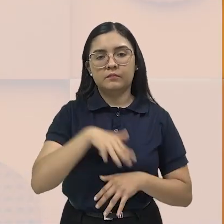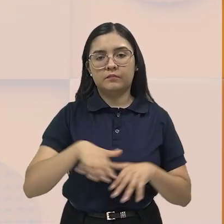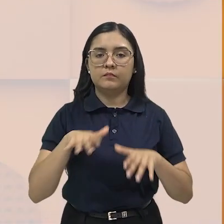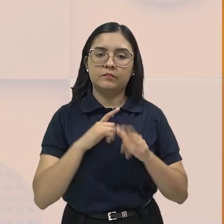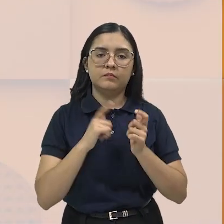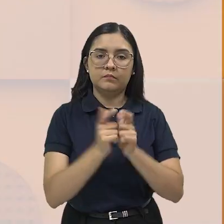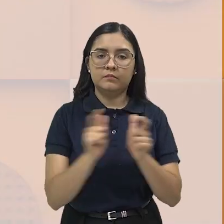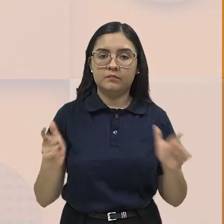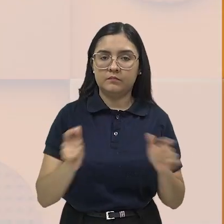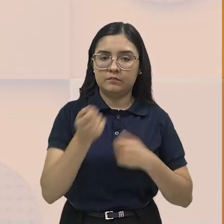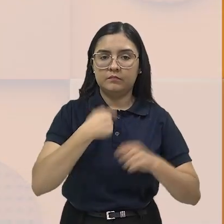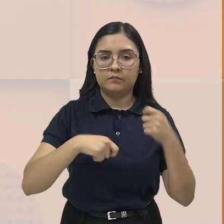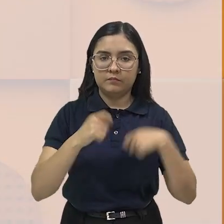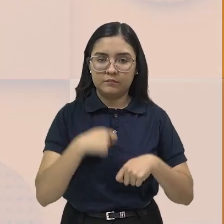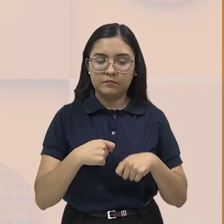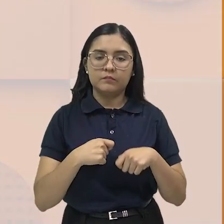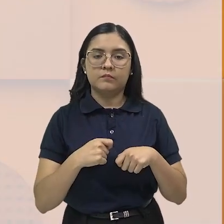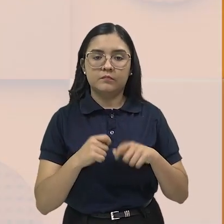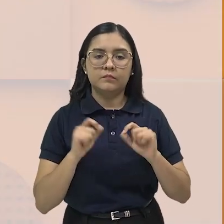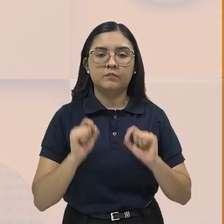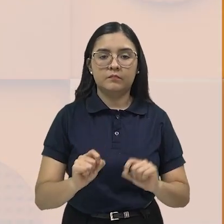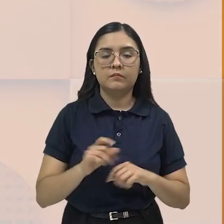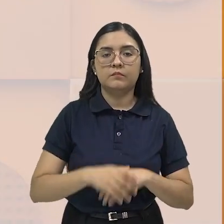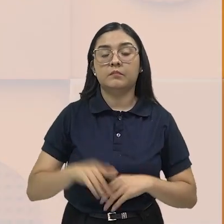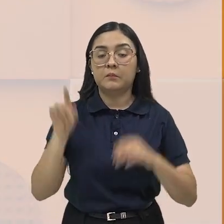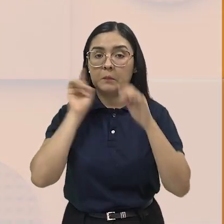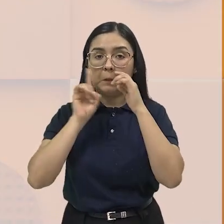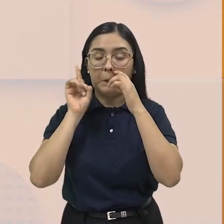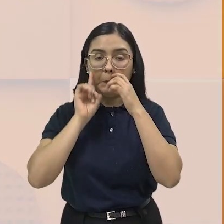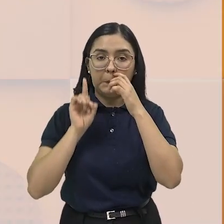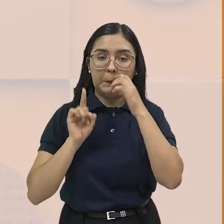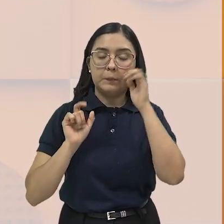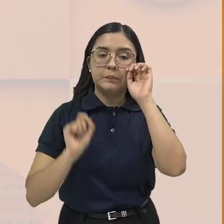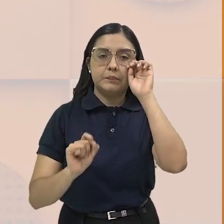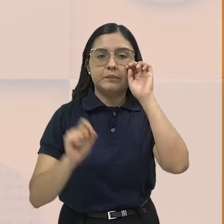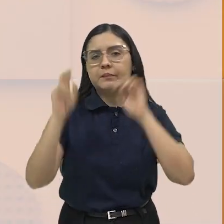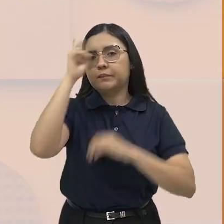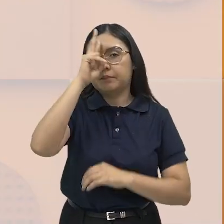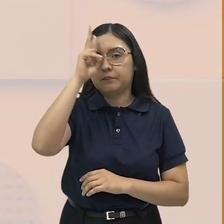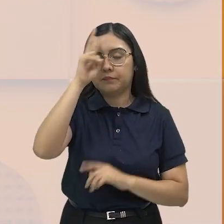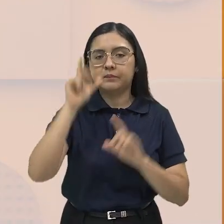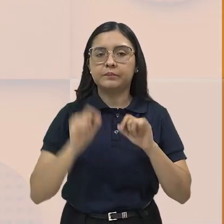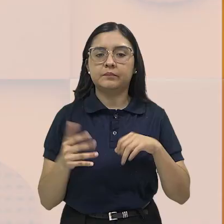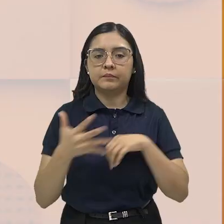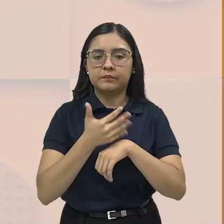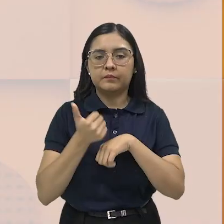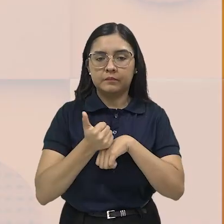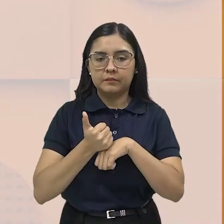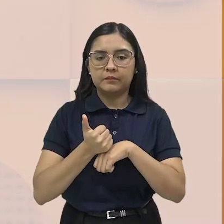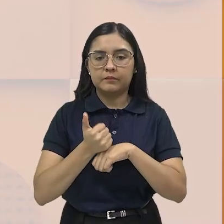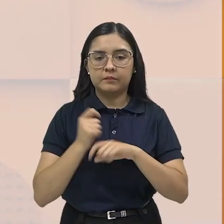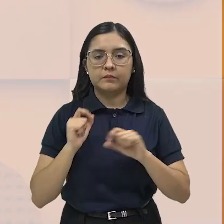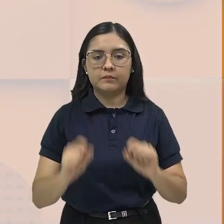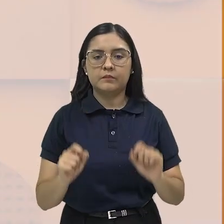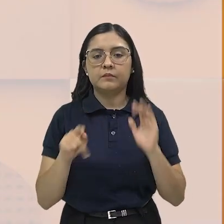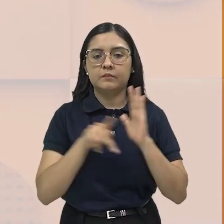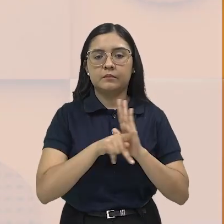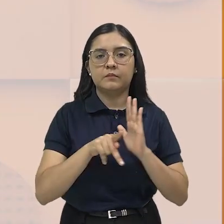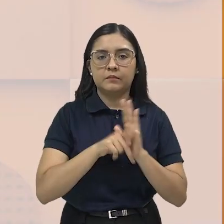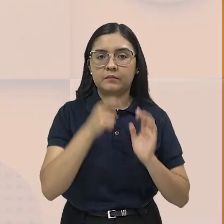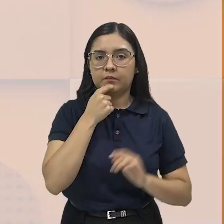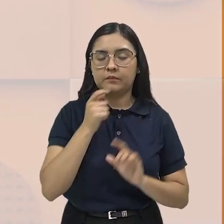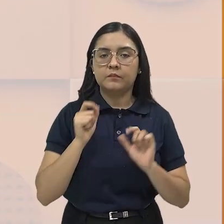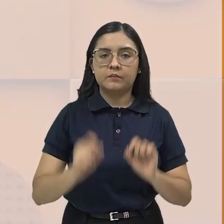e econômica norte-americana, estadunidense, né, gente? Nunca é demais lembrar que a colonização britânica ali